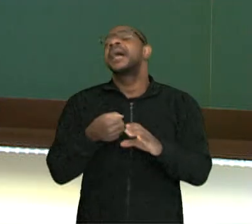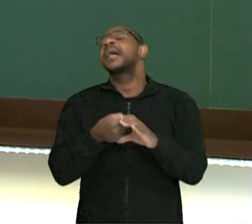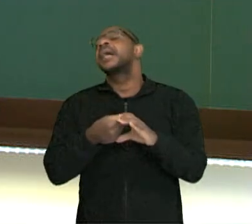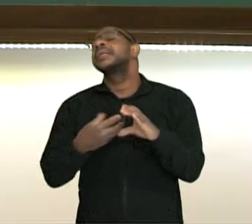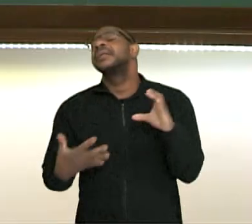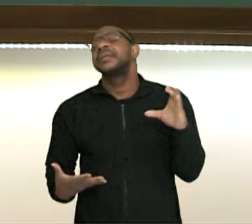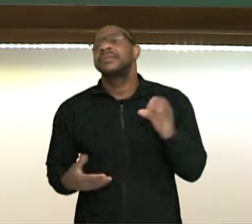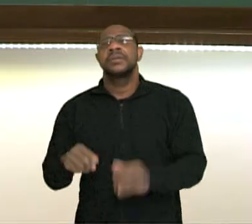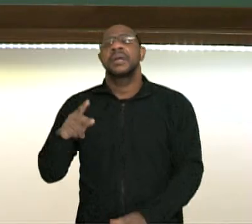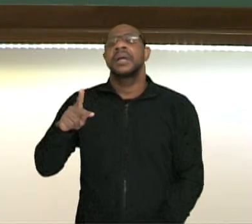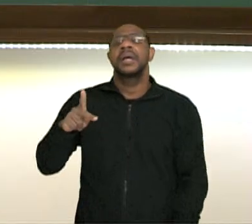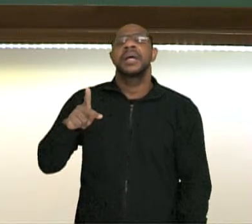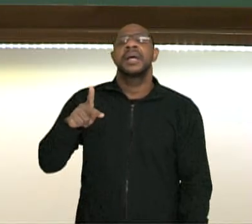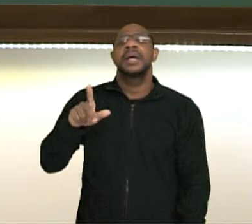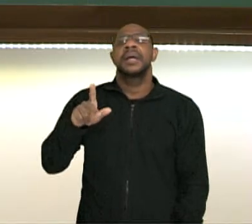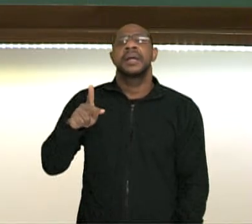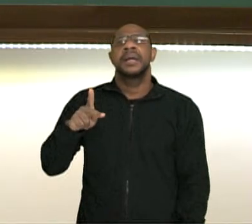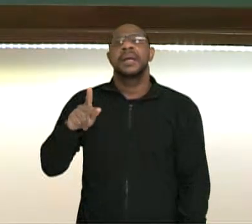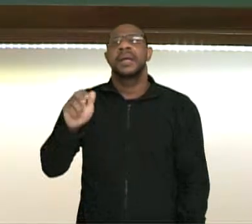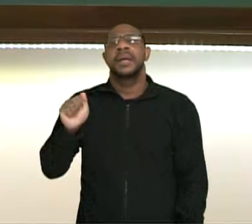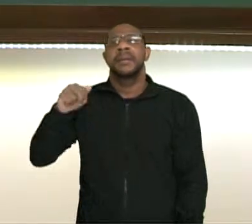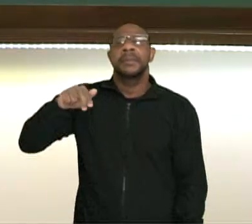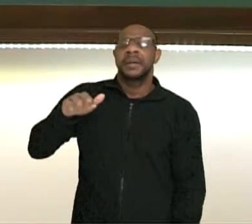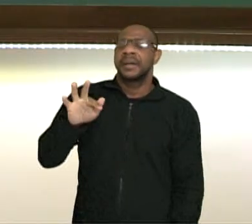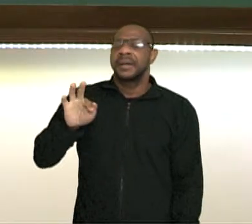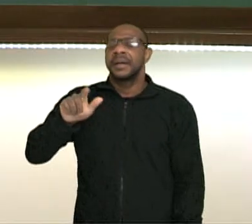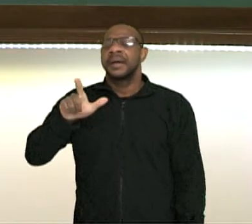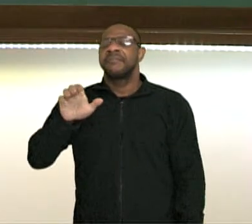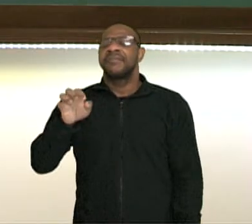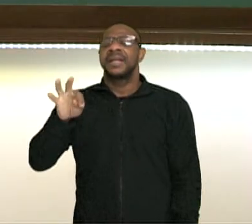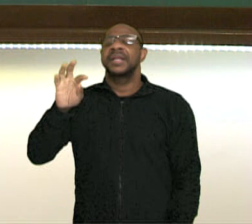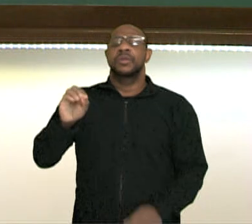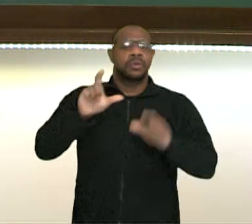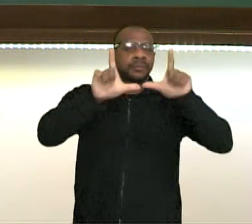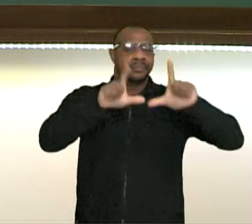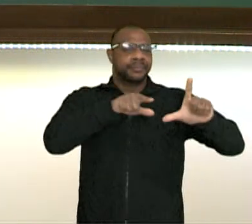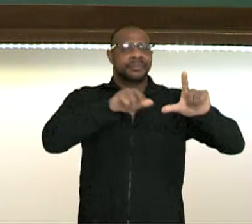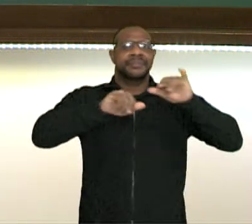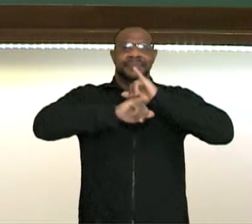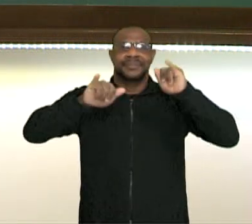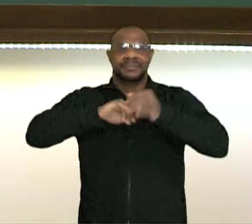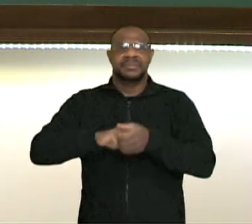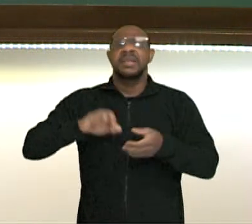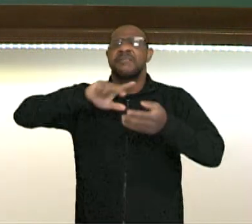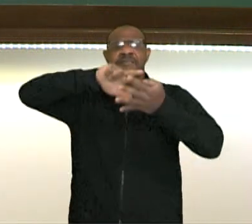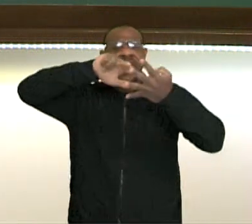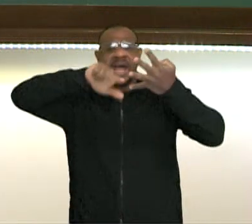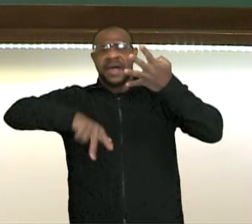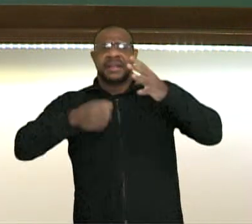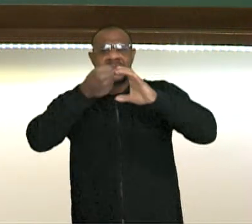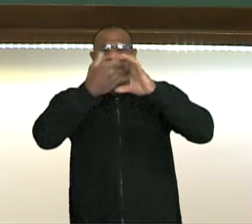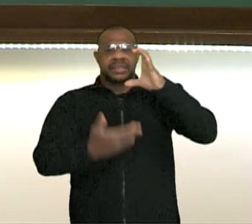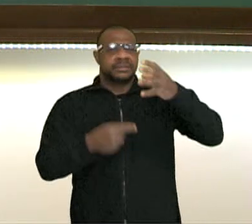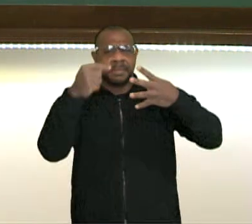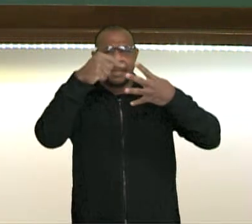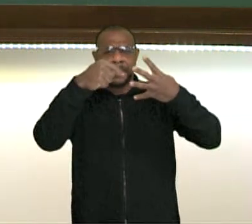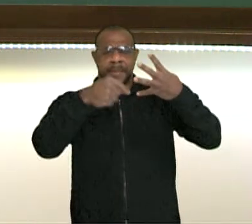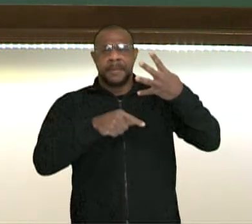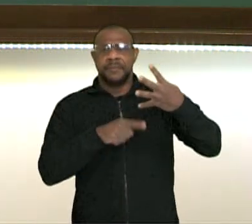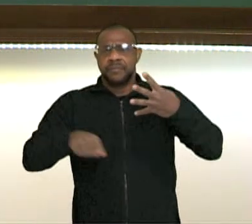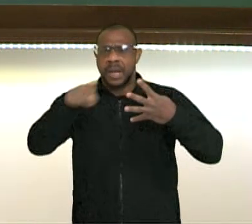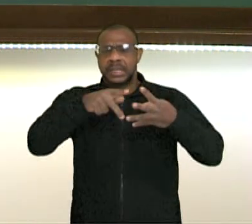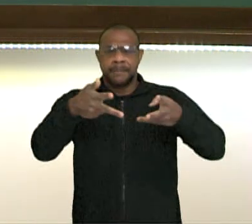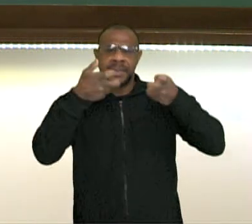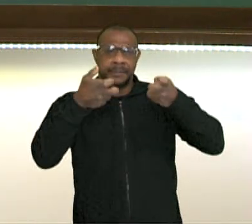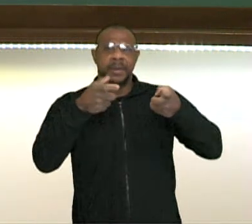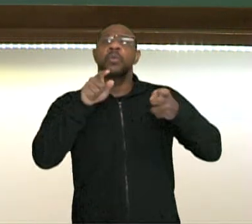Características do panfleto. A professora colocou aqui uma série de características para você perceber o